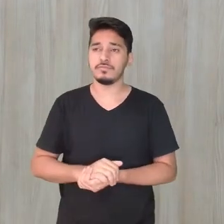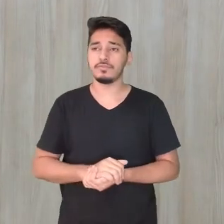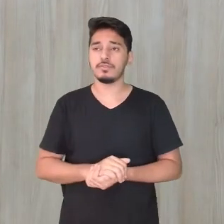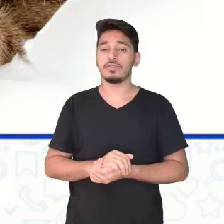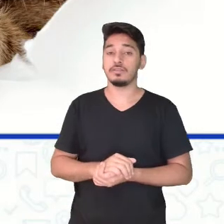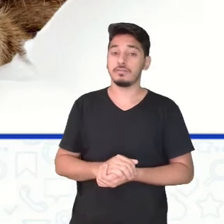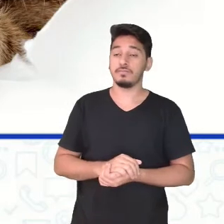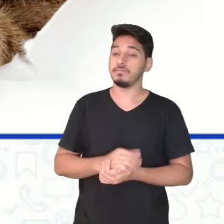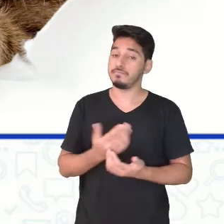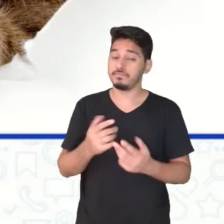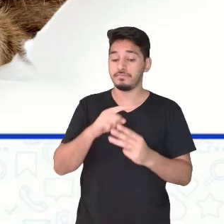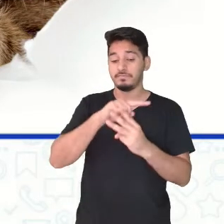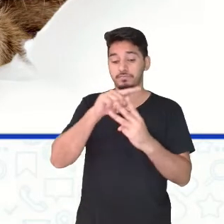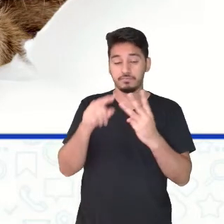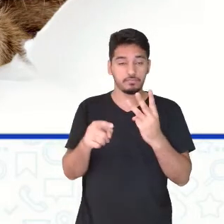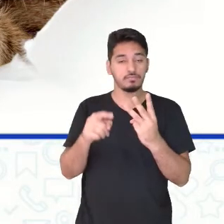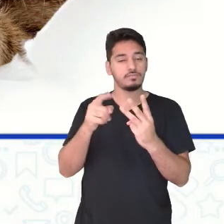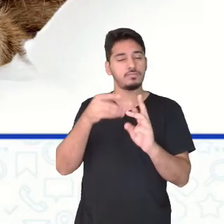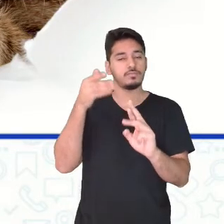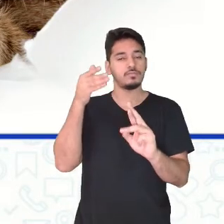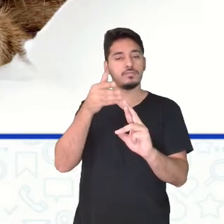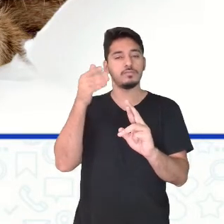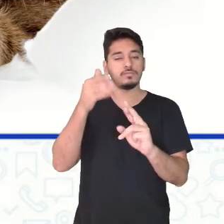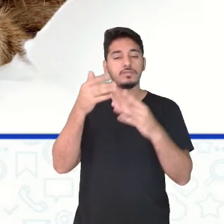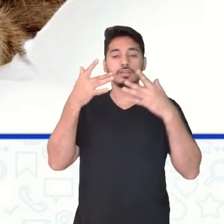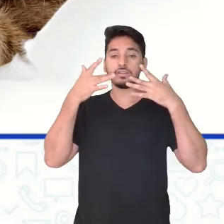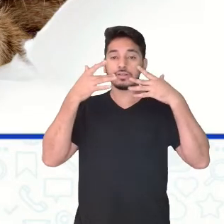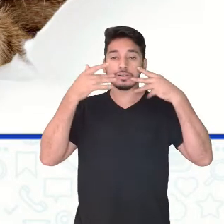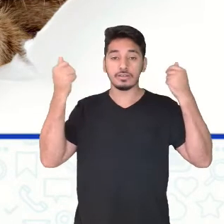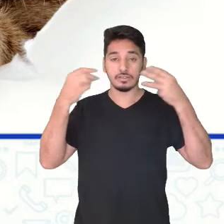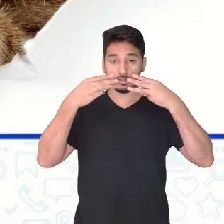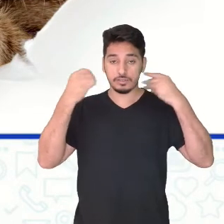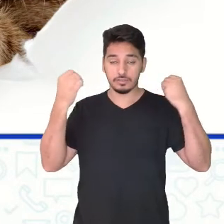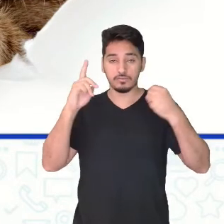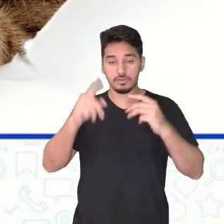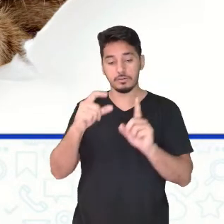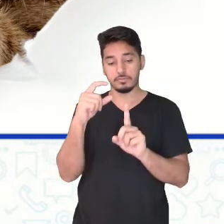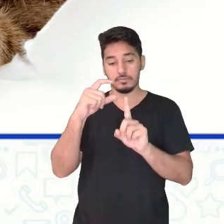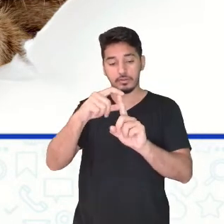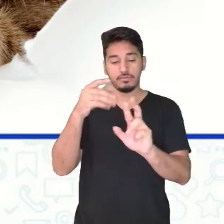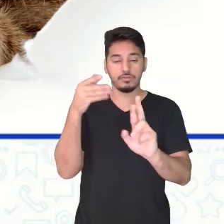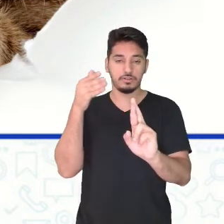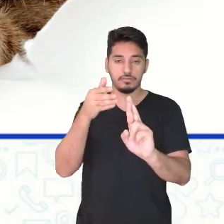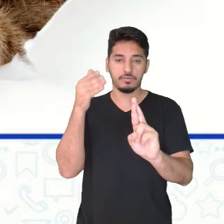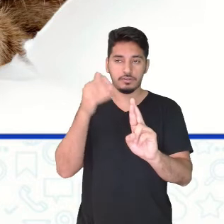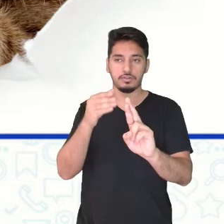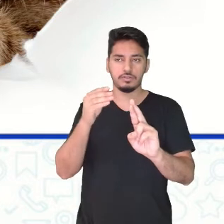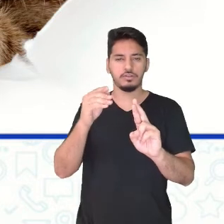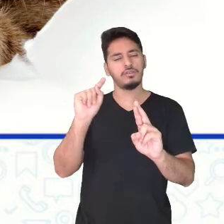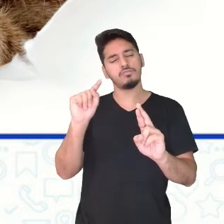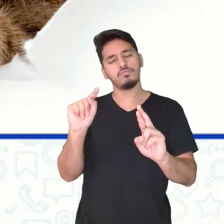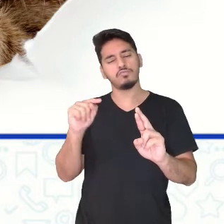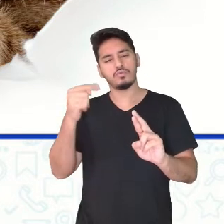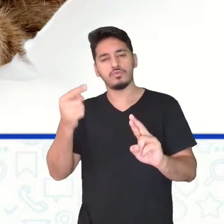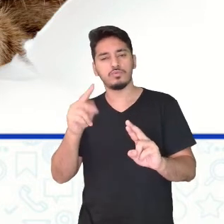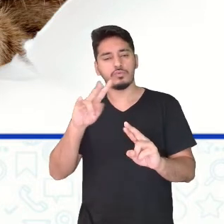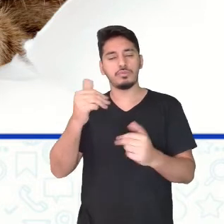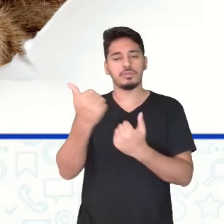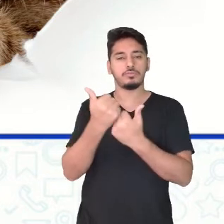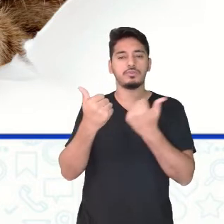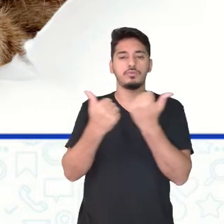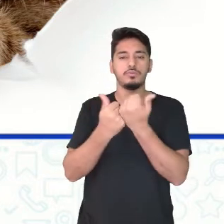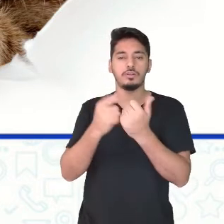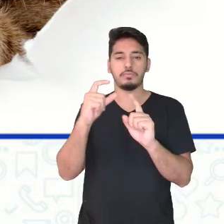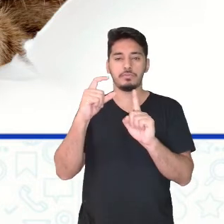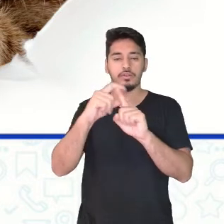que referenciam o mesmo objeto, o gato. Então, gato é o termo referente, tá certo? Os outros vêm para substituir a palavra